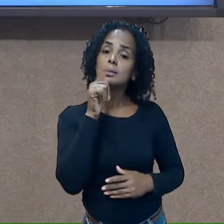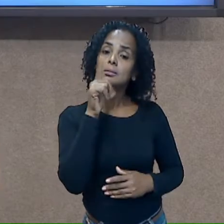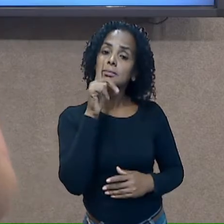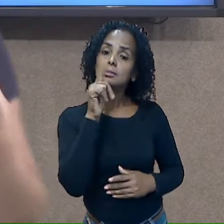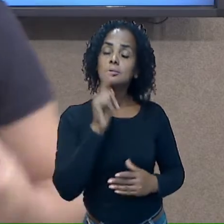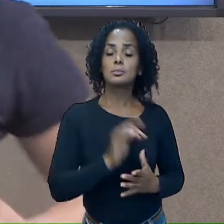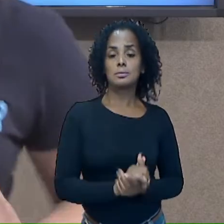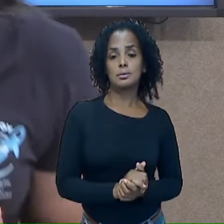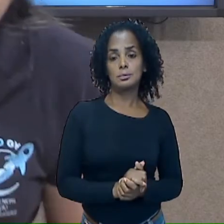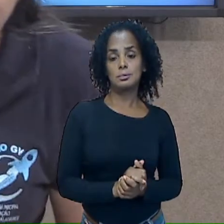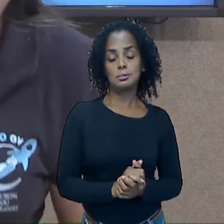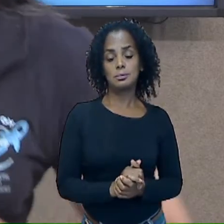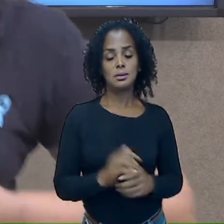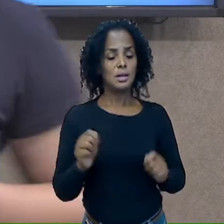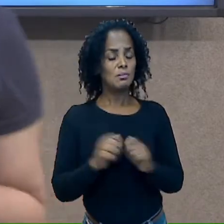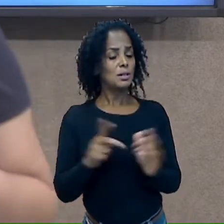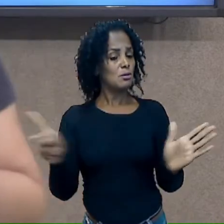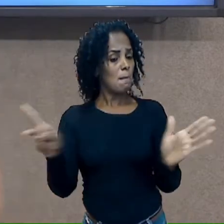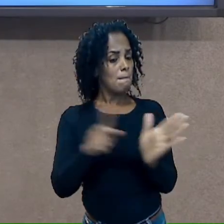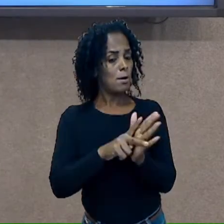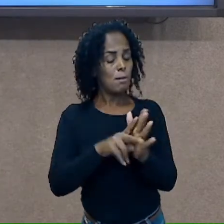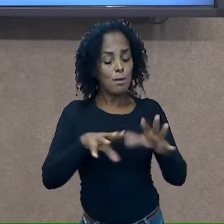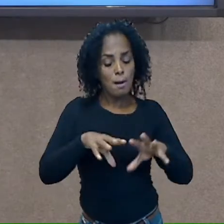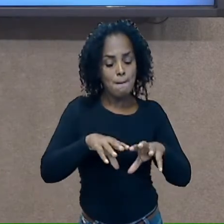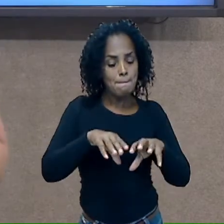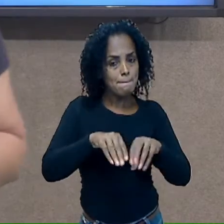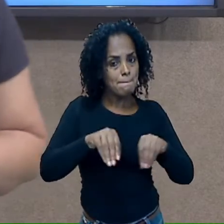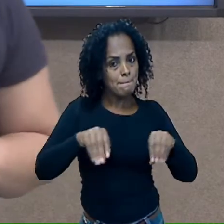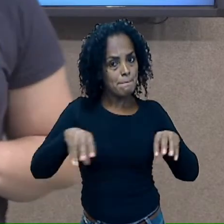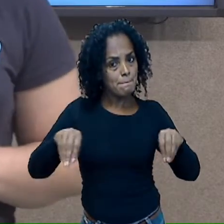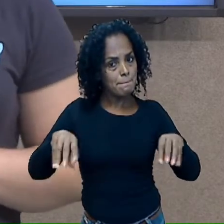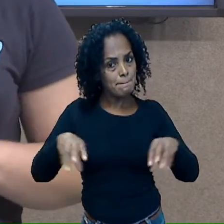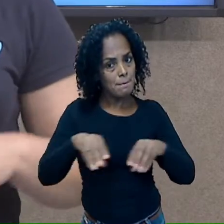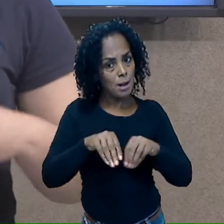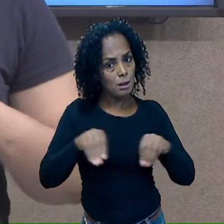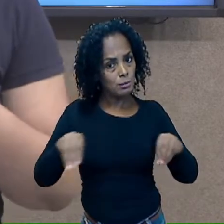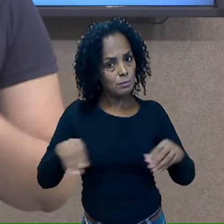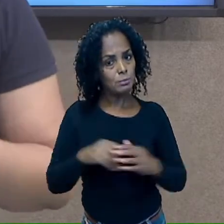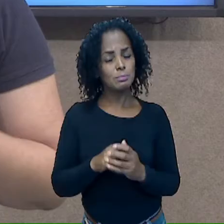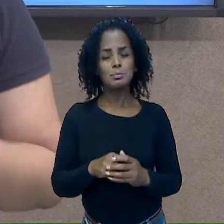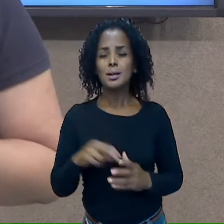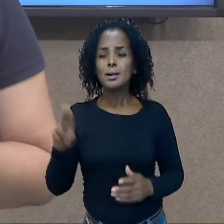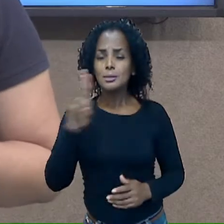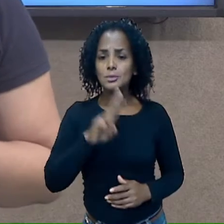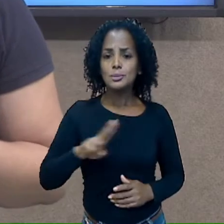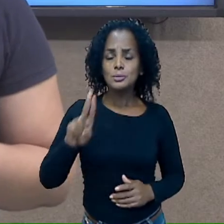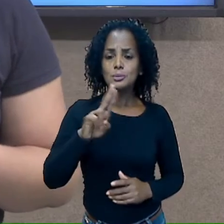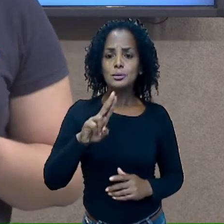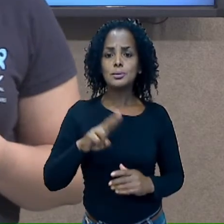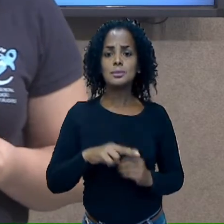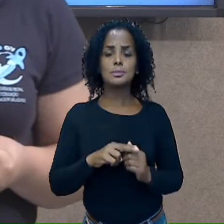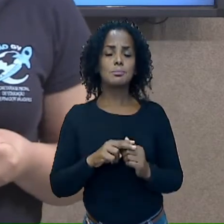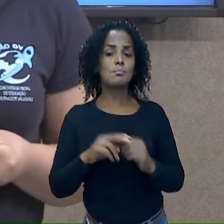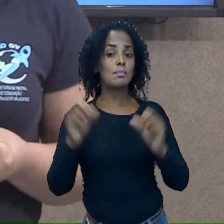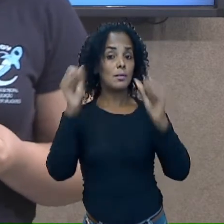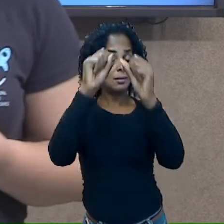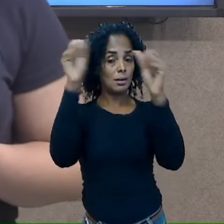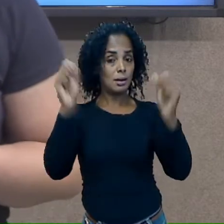a cerâmica é feita do próprio barro, que a gente vai ver à frente também. Então, assim, eles usam essas artes